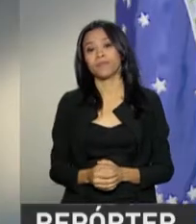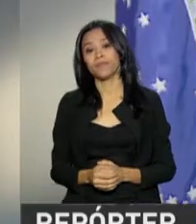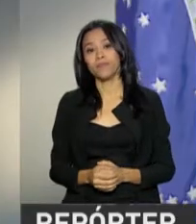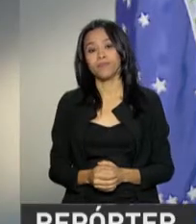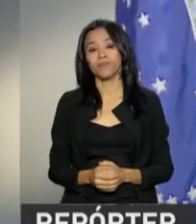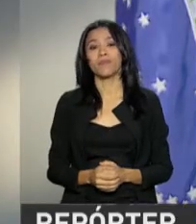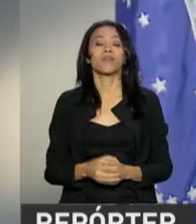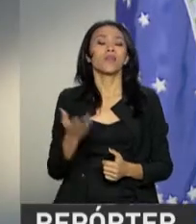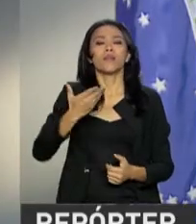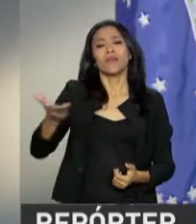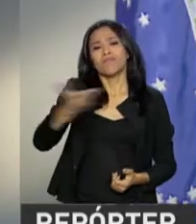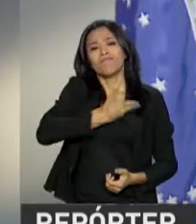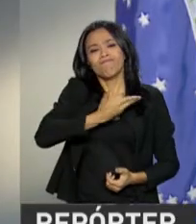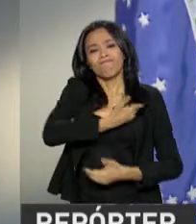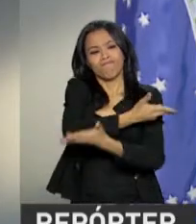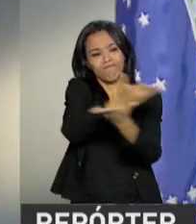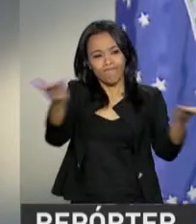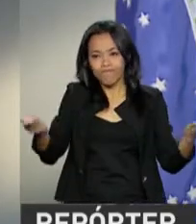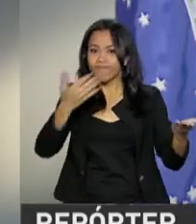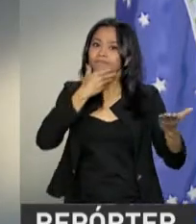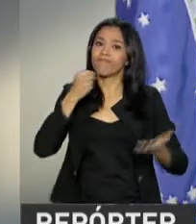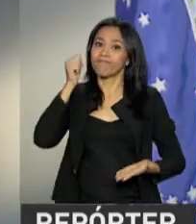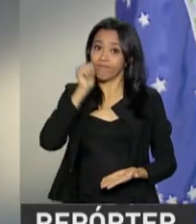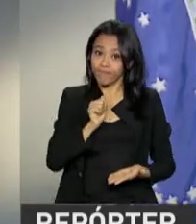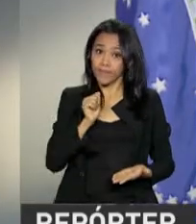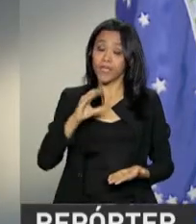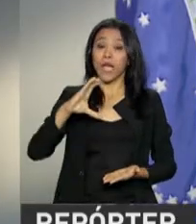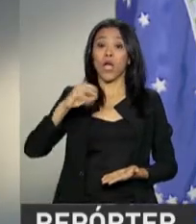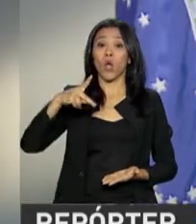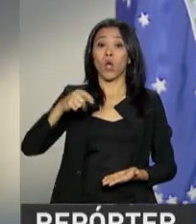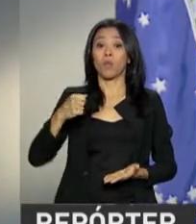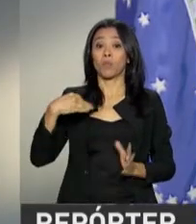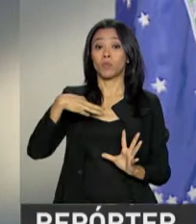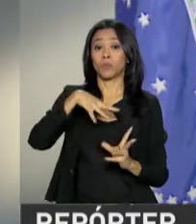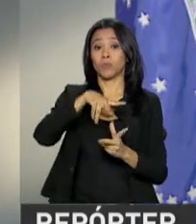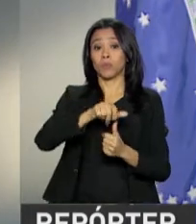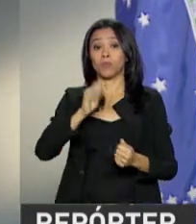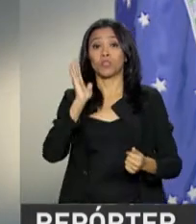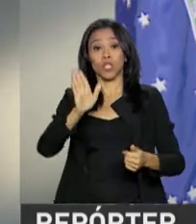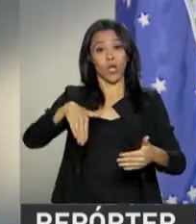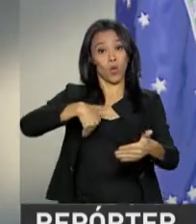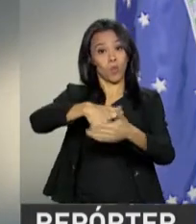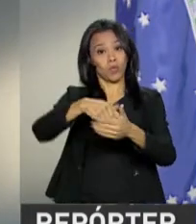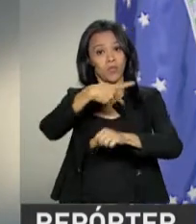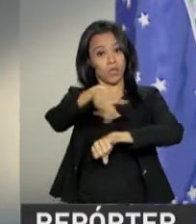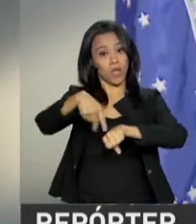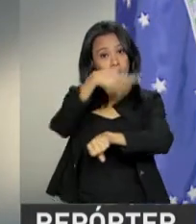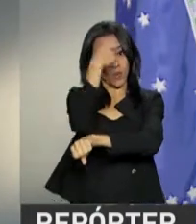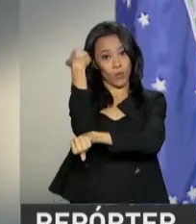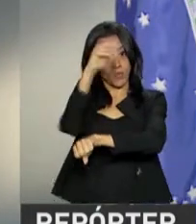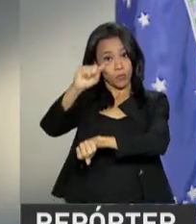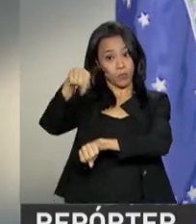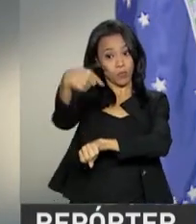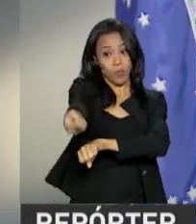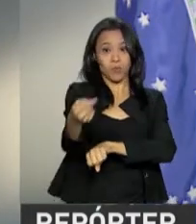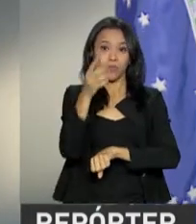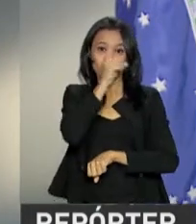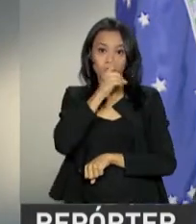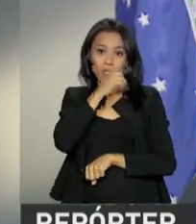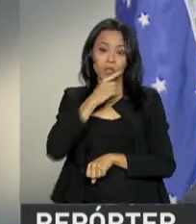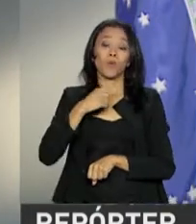meus amigos e minhas amigas a copa do mundo começou na rússia no próximo domingo o brasil entra em campo